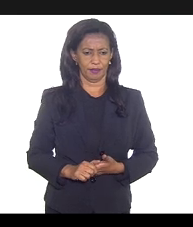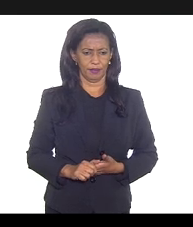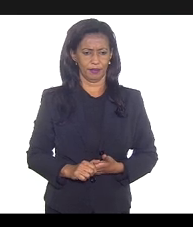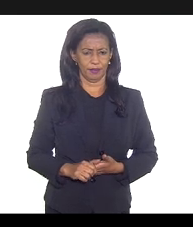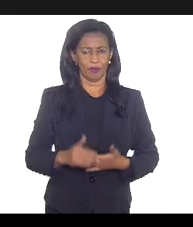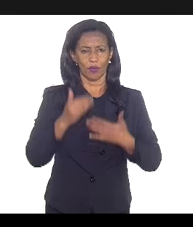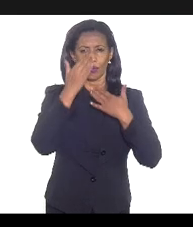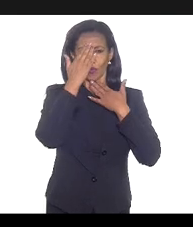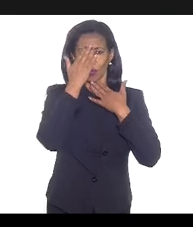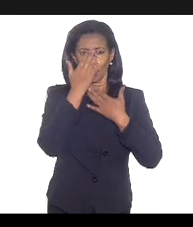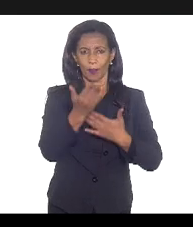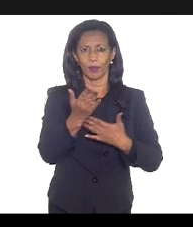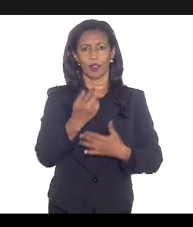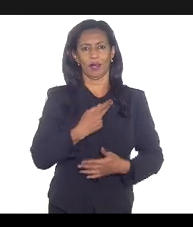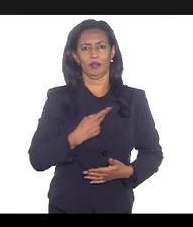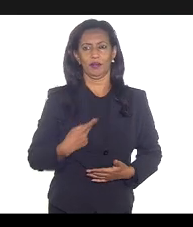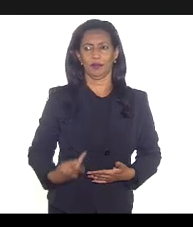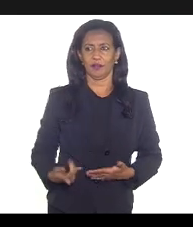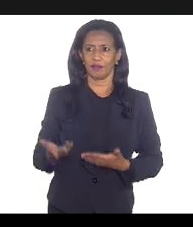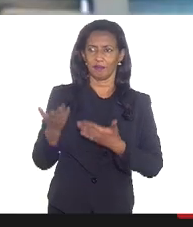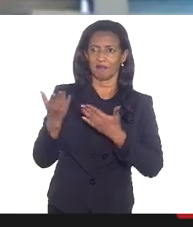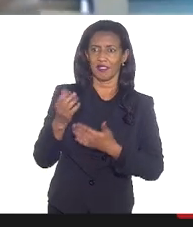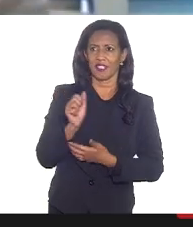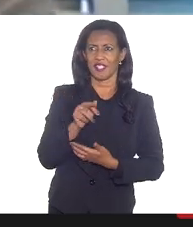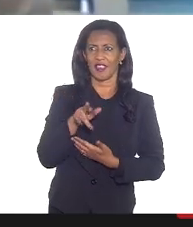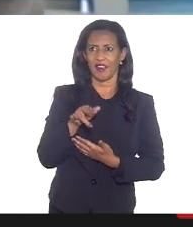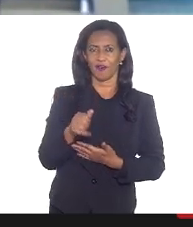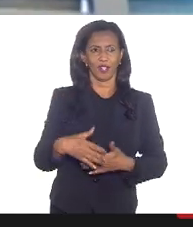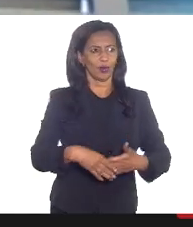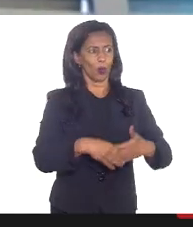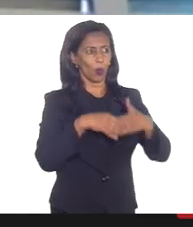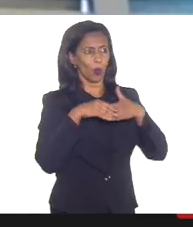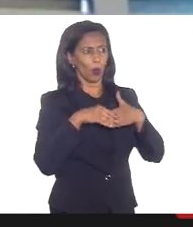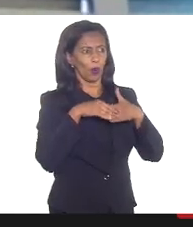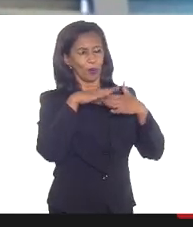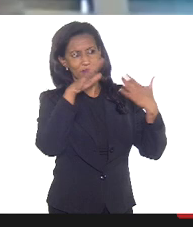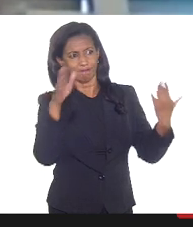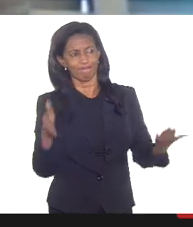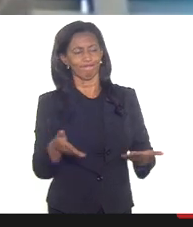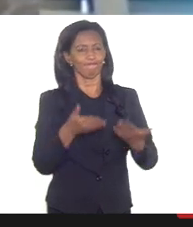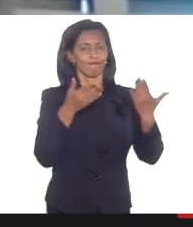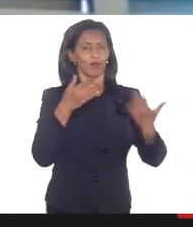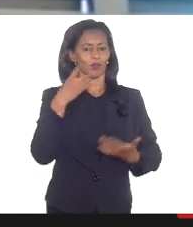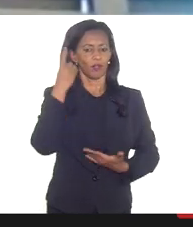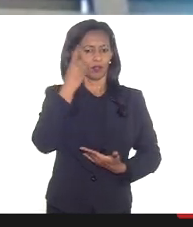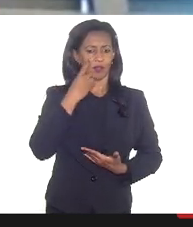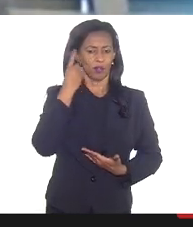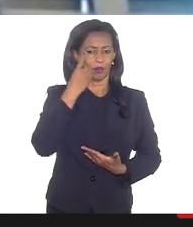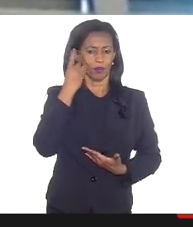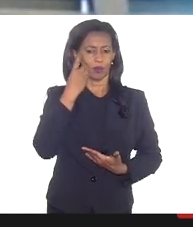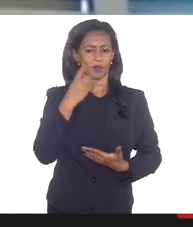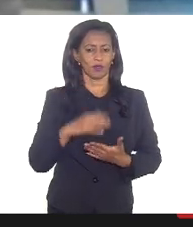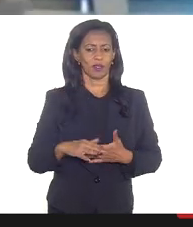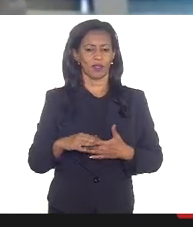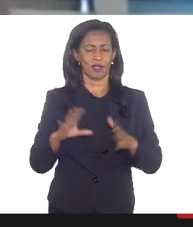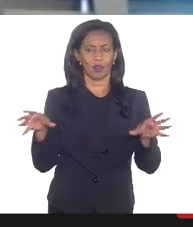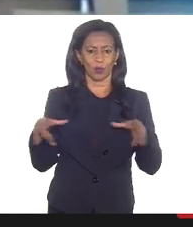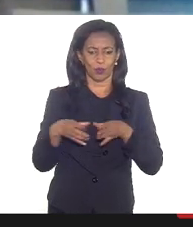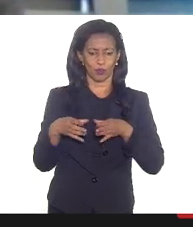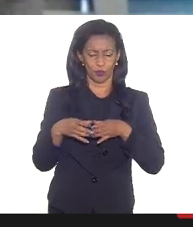Obrigado, presidente. Obrigado, presidente Serafini. Cumprimento os deputados dessa ilustre